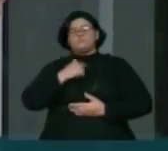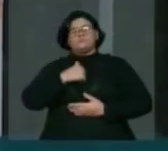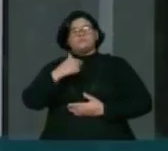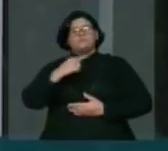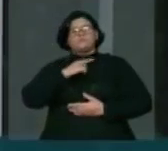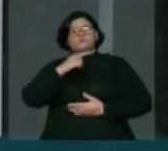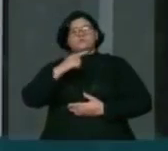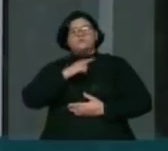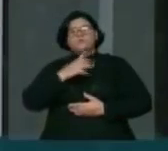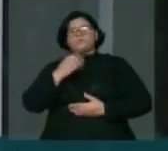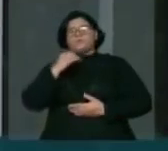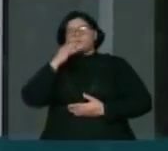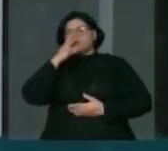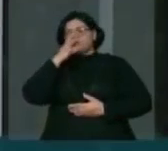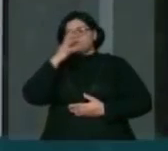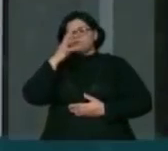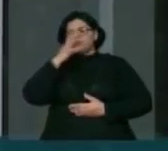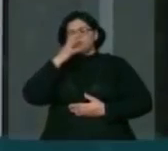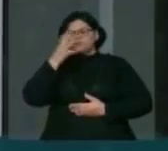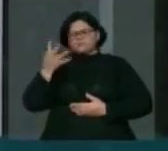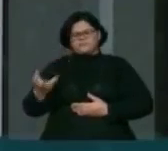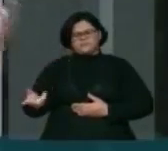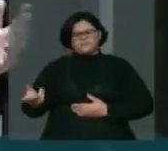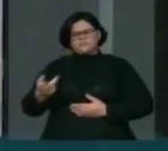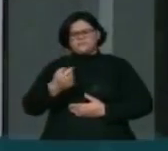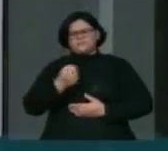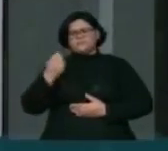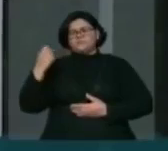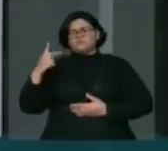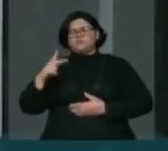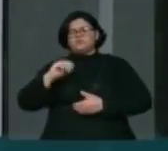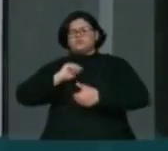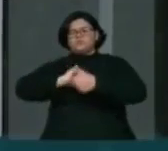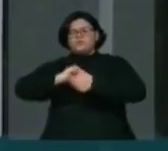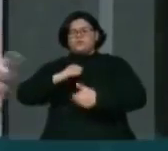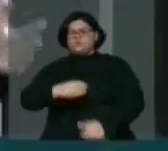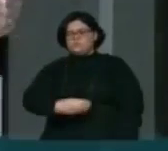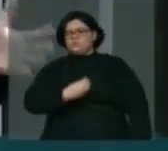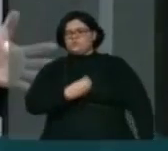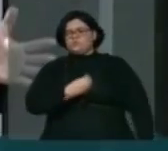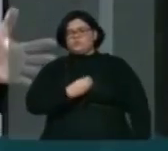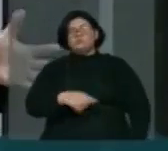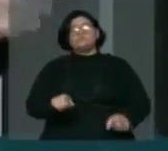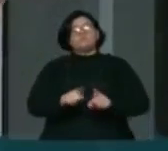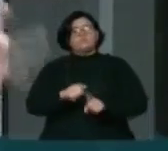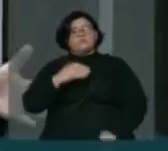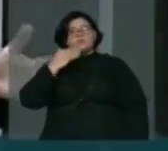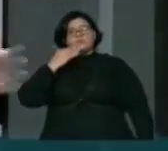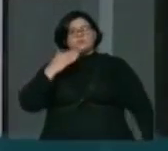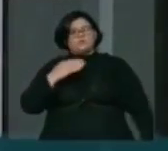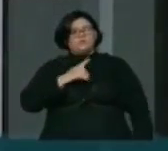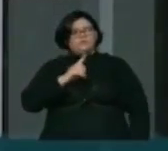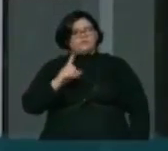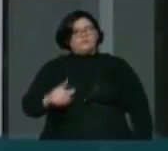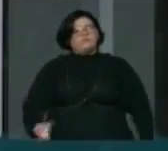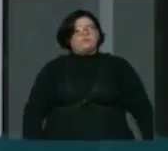assim, muito a dimensão das suas imensas qualidades, dos seus defeitos,